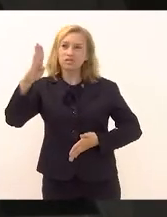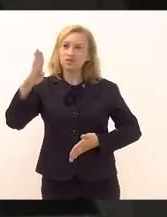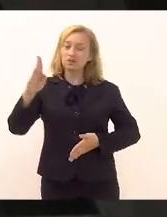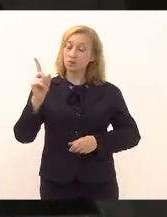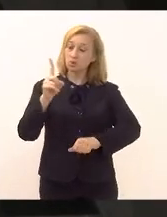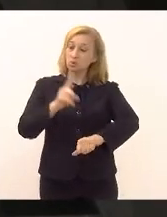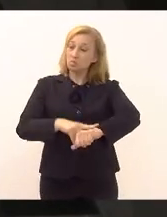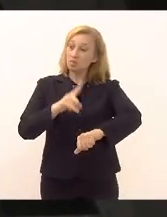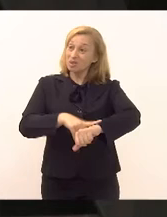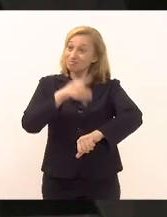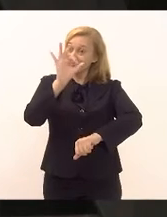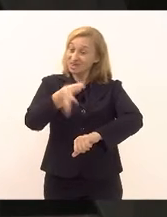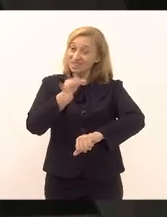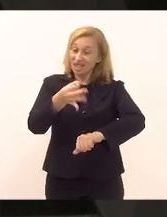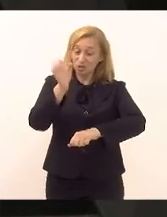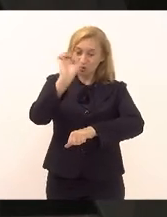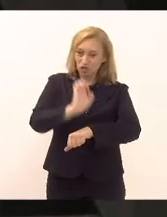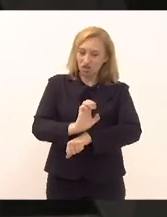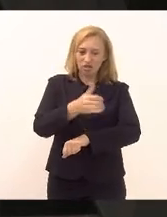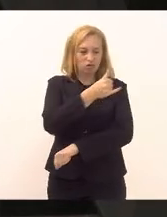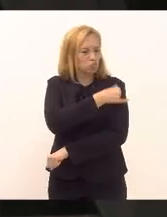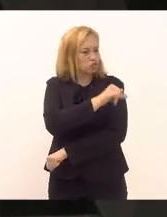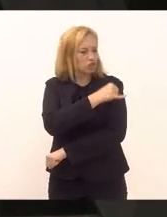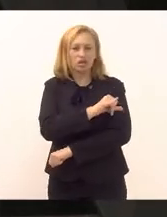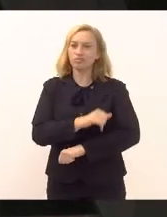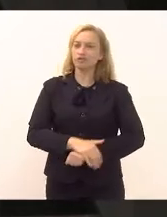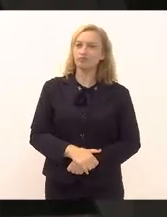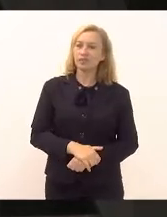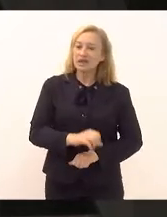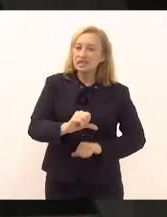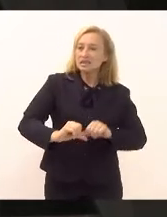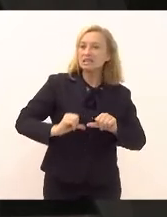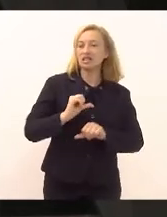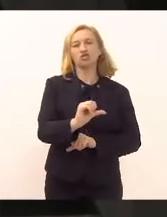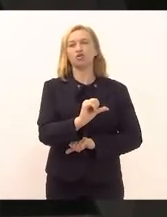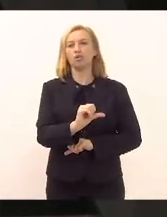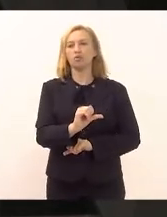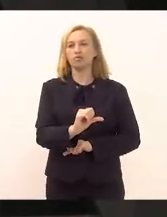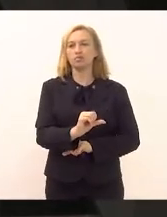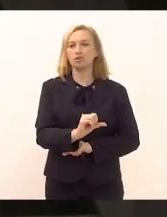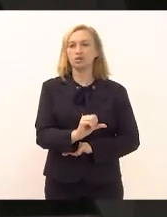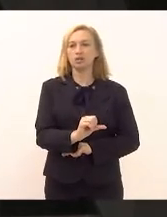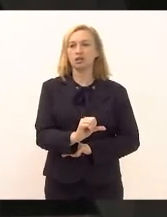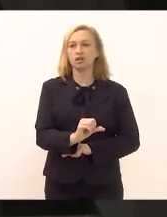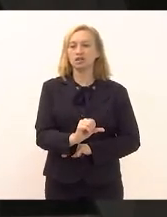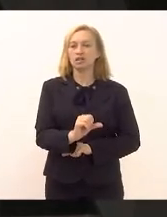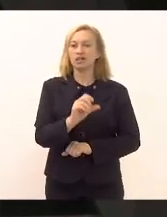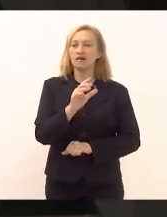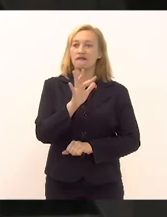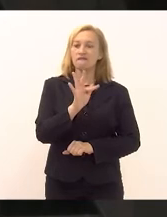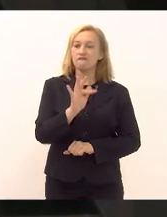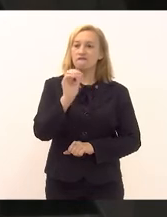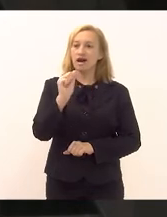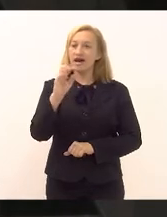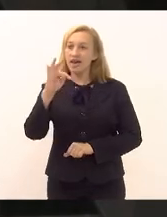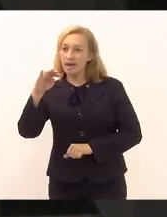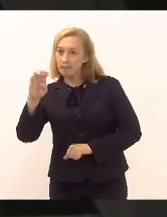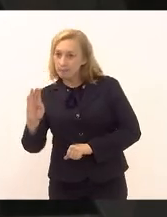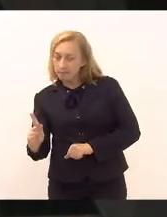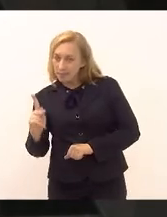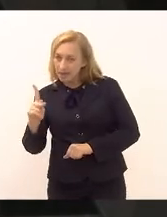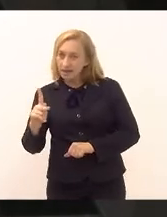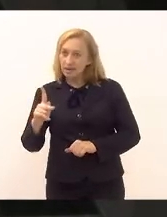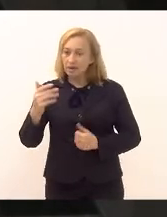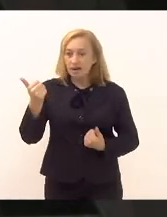dado momento, o estado do Rio de Janeiro transformasse a então FAEP, Fundação de